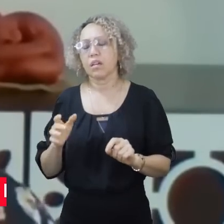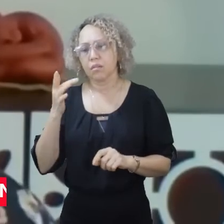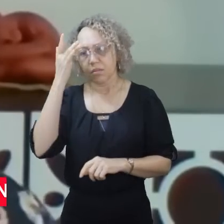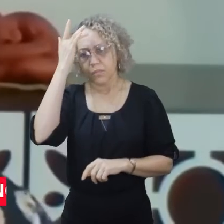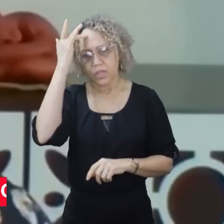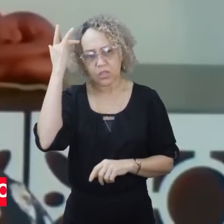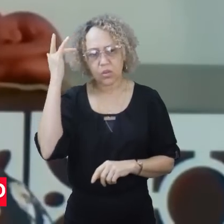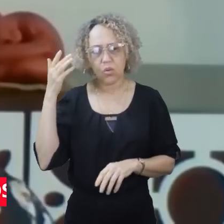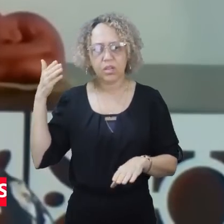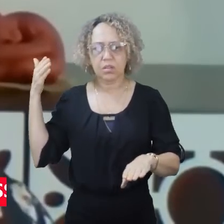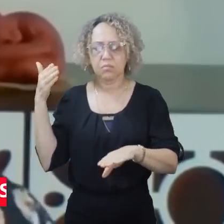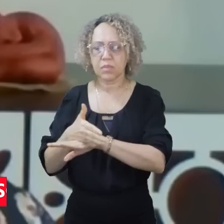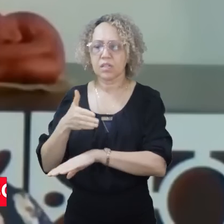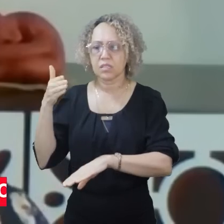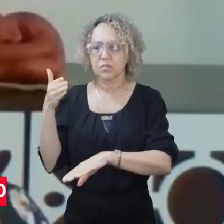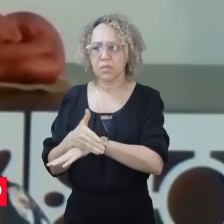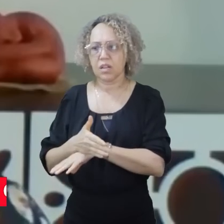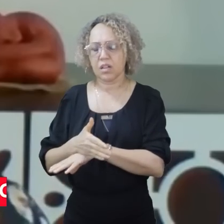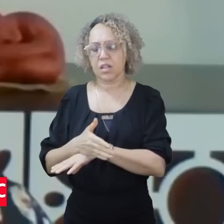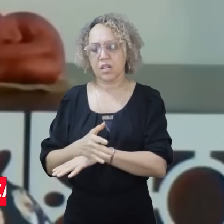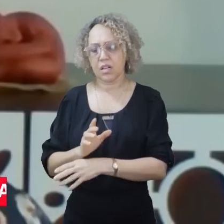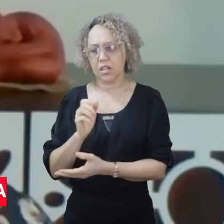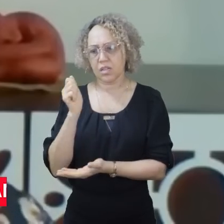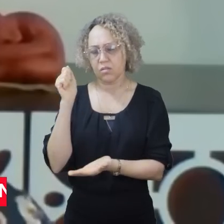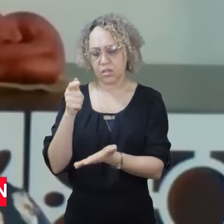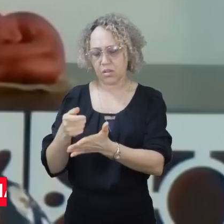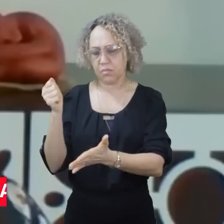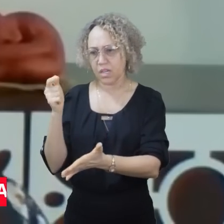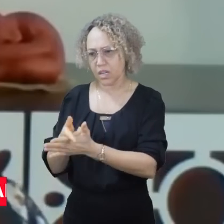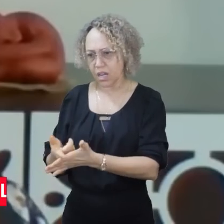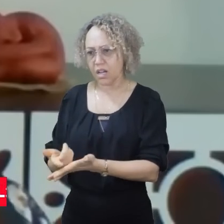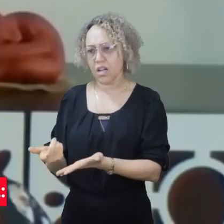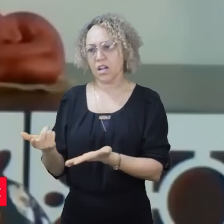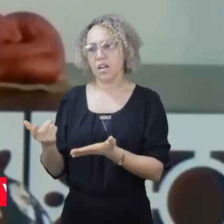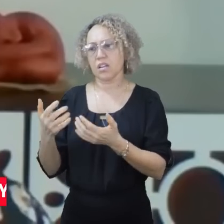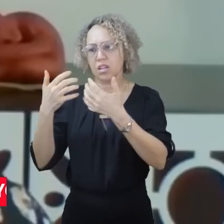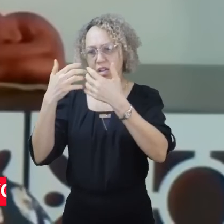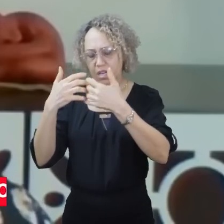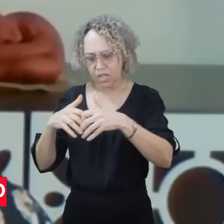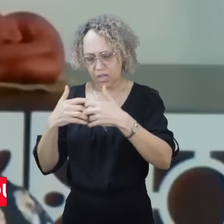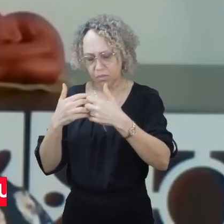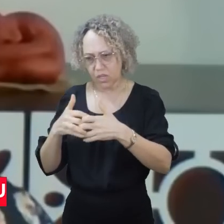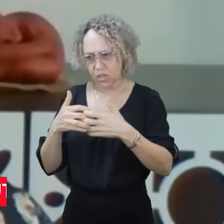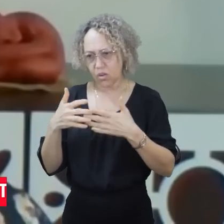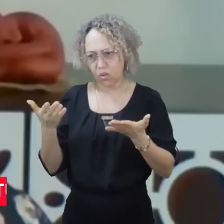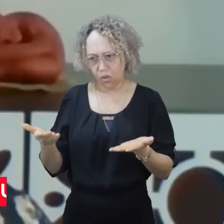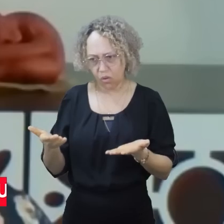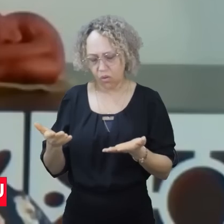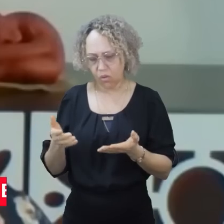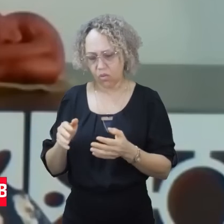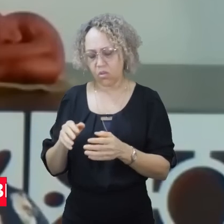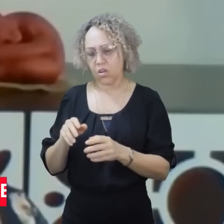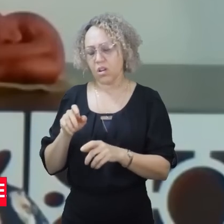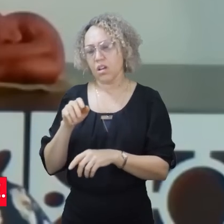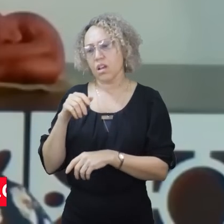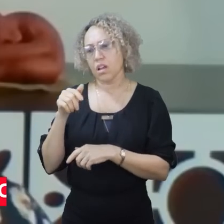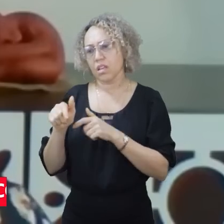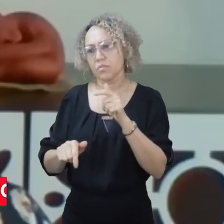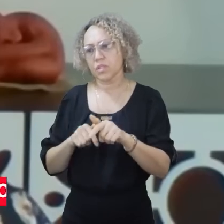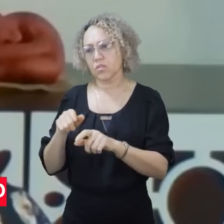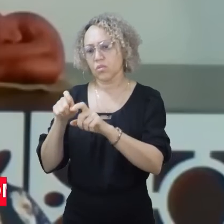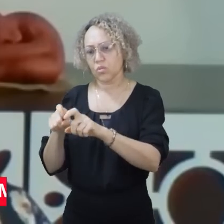que participaram do financiamento, enviaram caminhões, o pessoal do agro que enviou